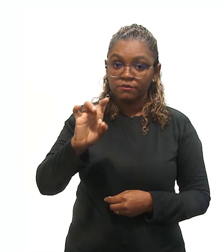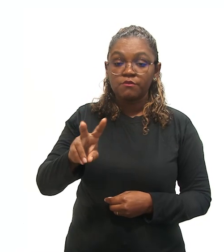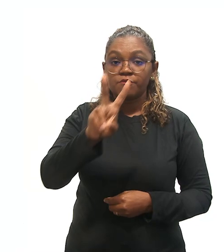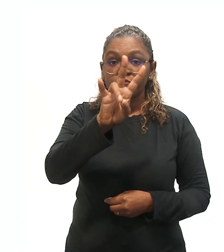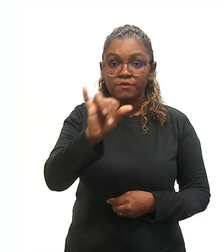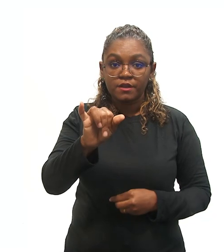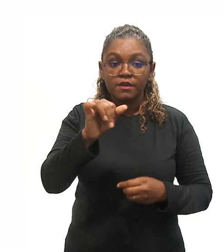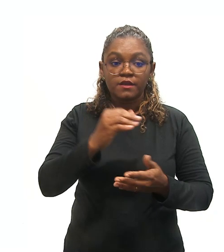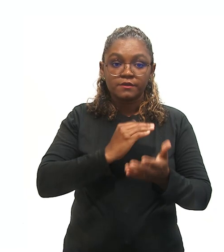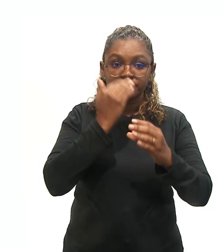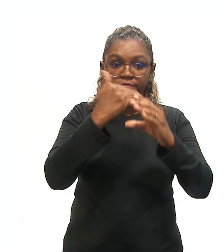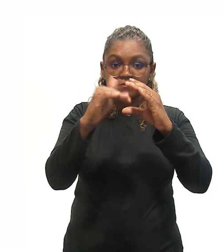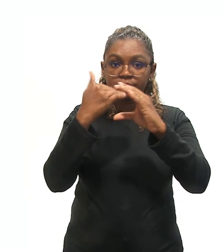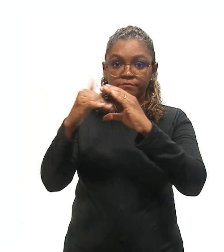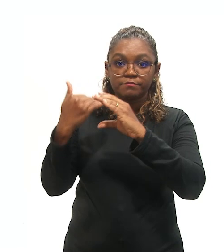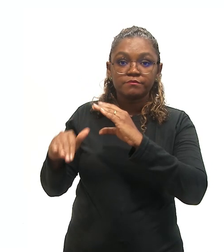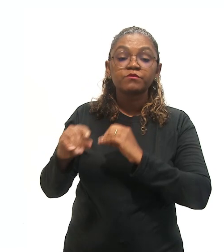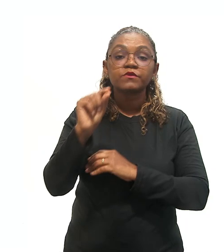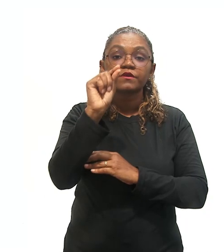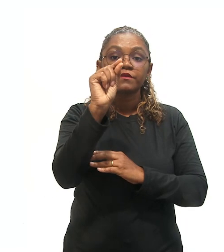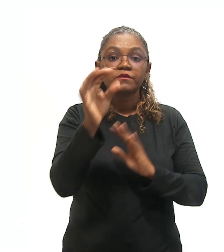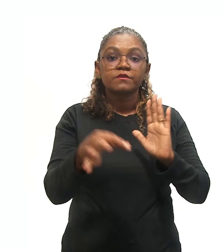do Tribunal de Contas.